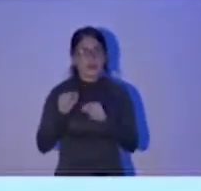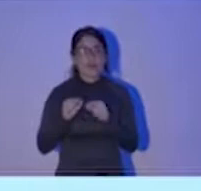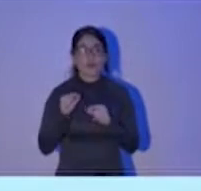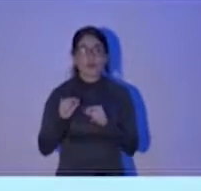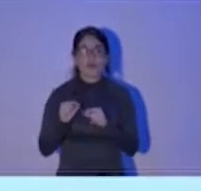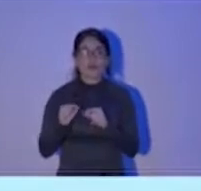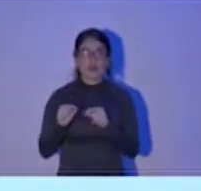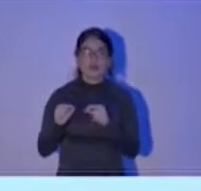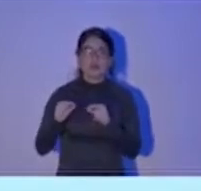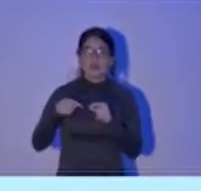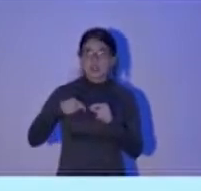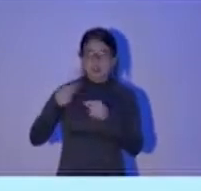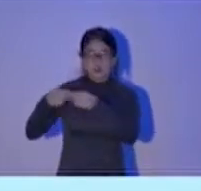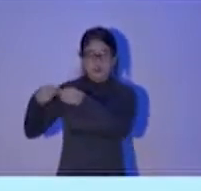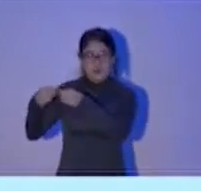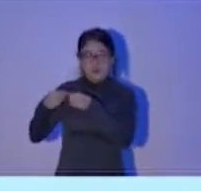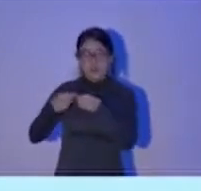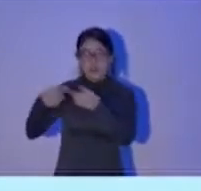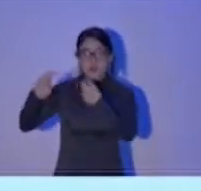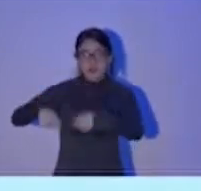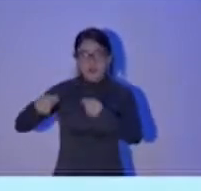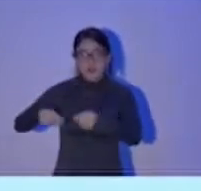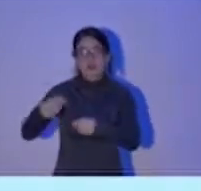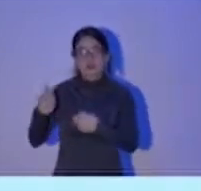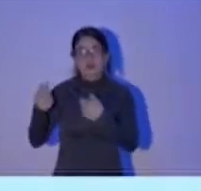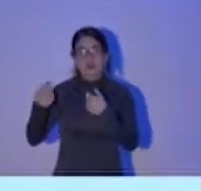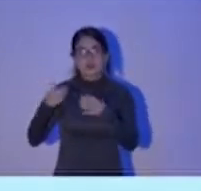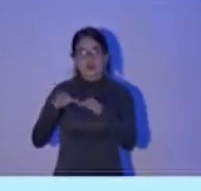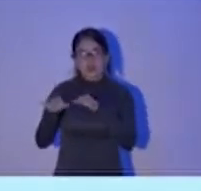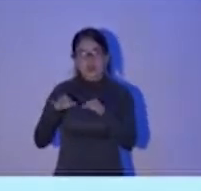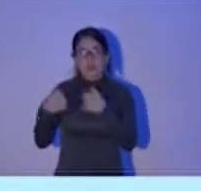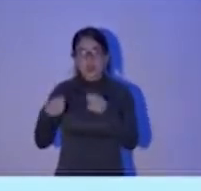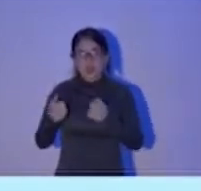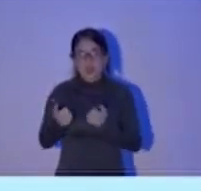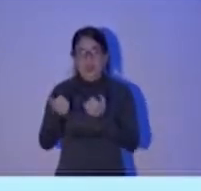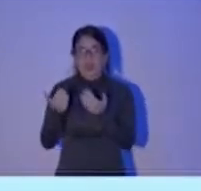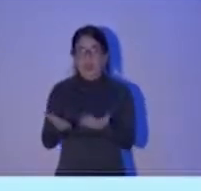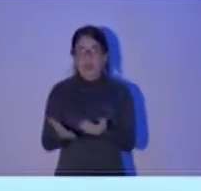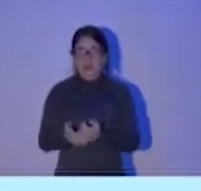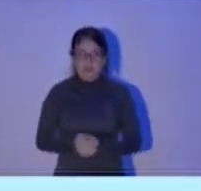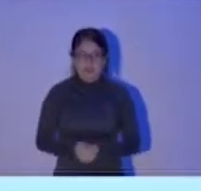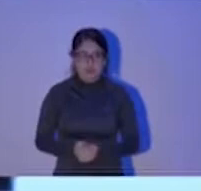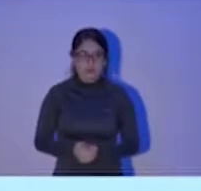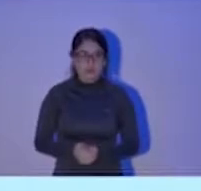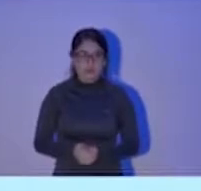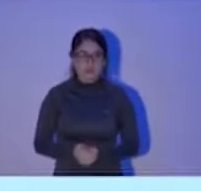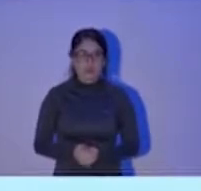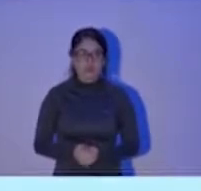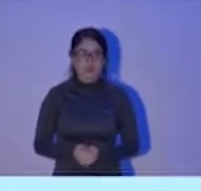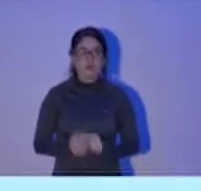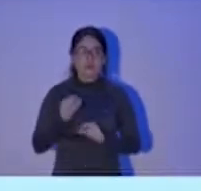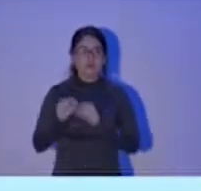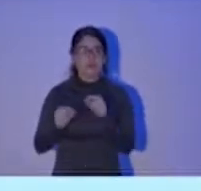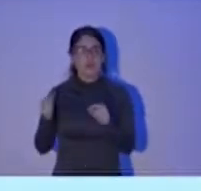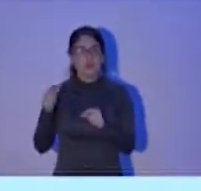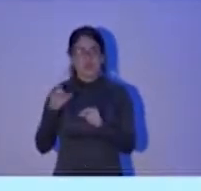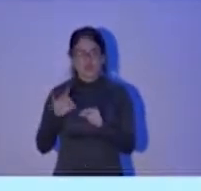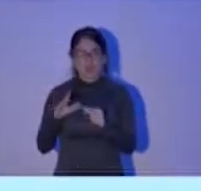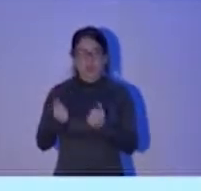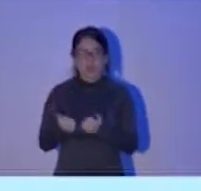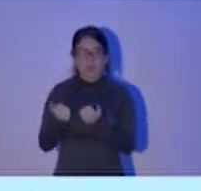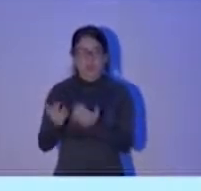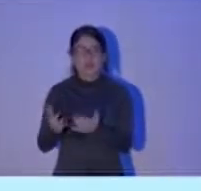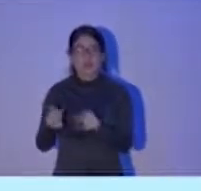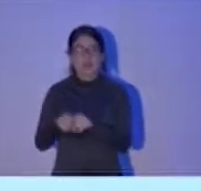um projeto de melhor qualidade. E também revisitar não só o Proinfância, mas o EI Manutenção, que diz respeito